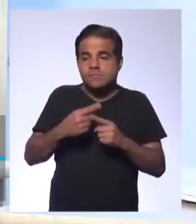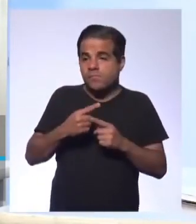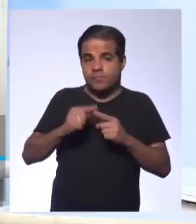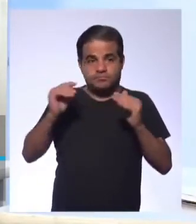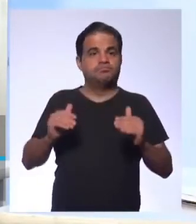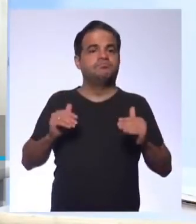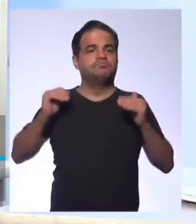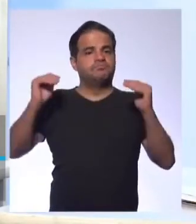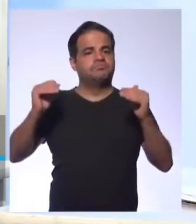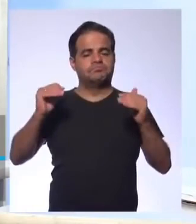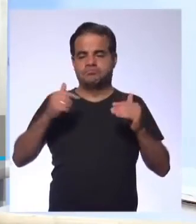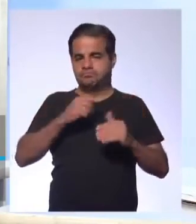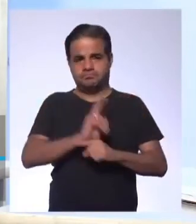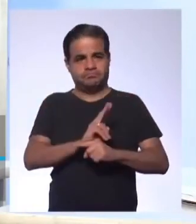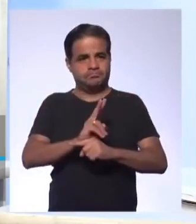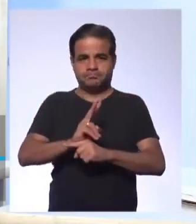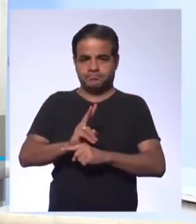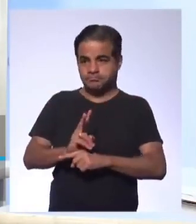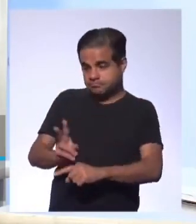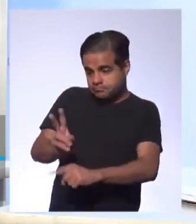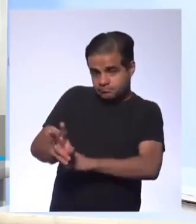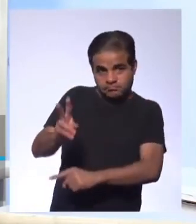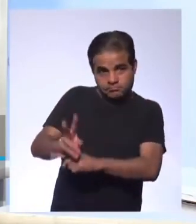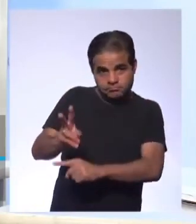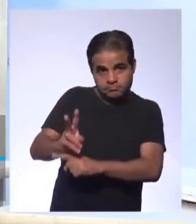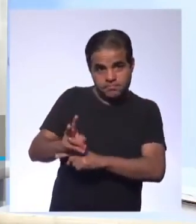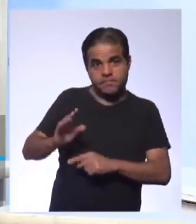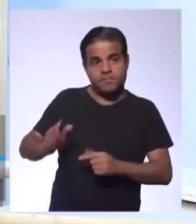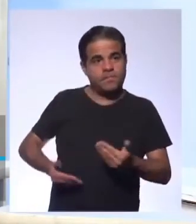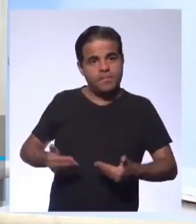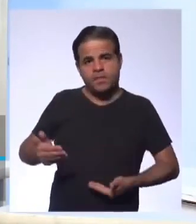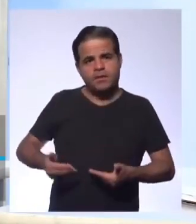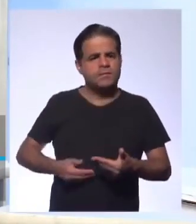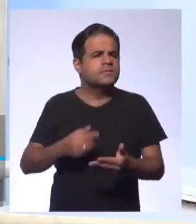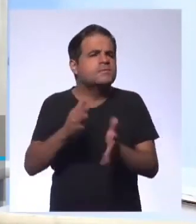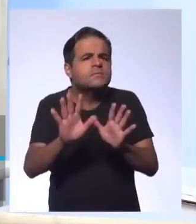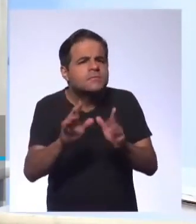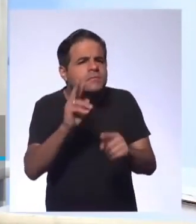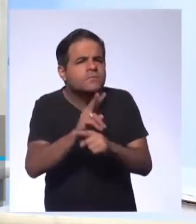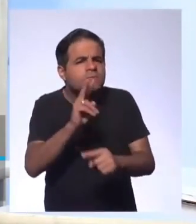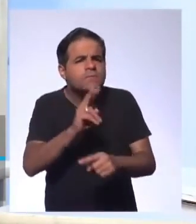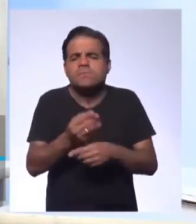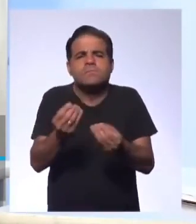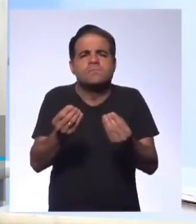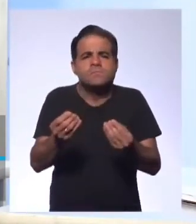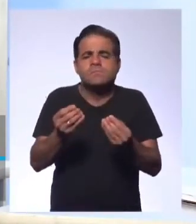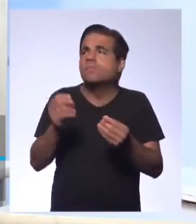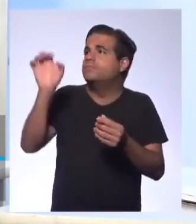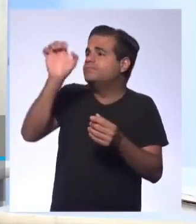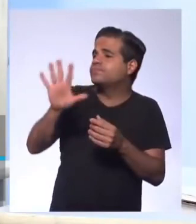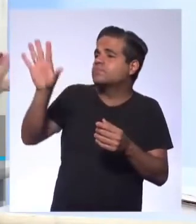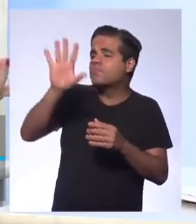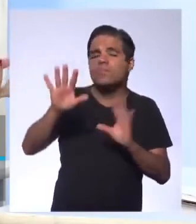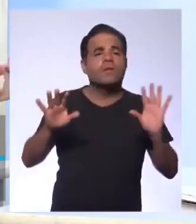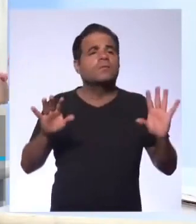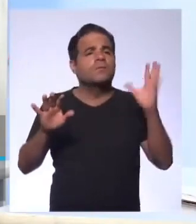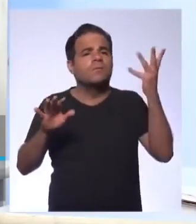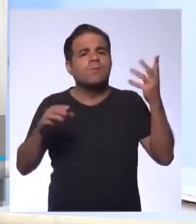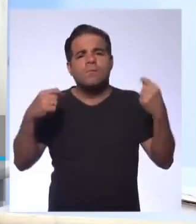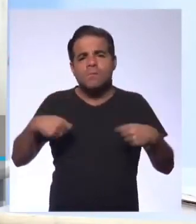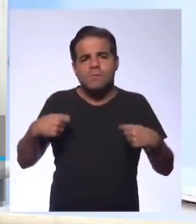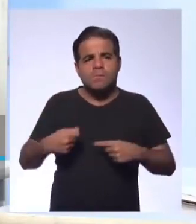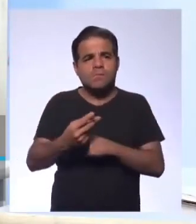está protegendo aquele servo. Mas por que ele está protegendo o servo? O que está acontecendo lá na Europa que esses servos precisam